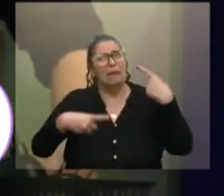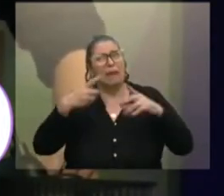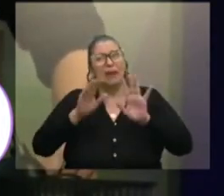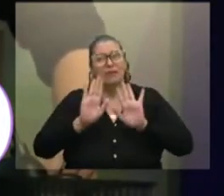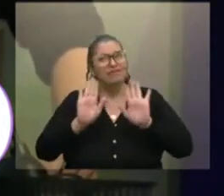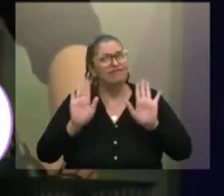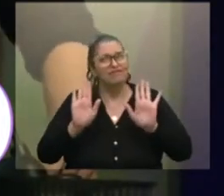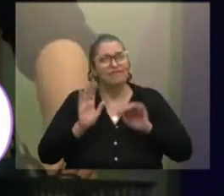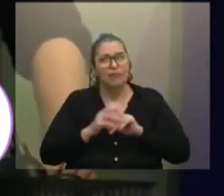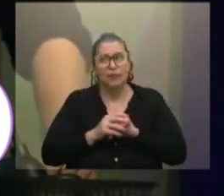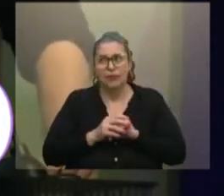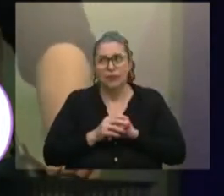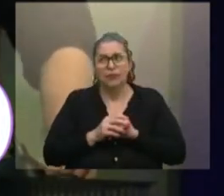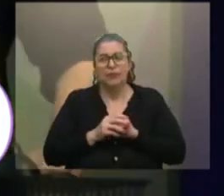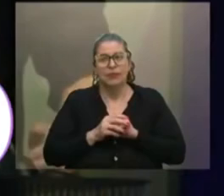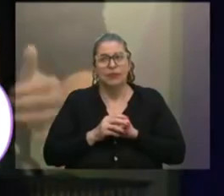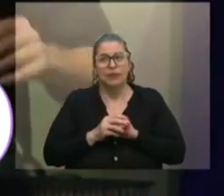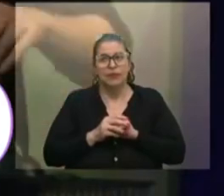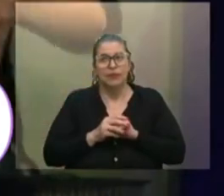E é isso.